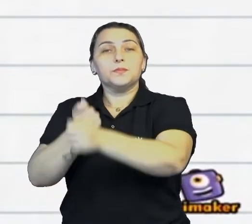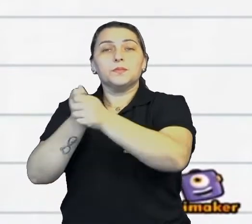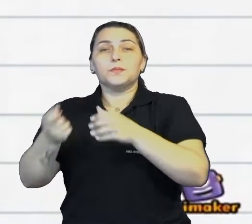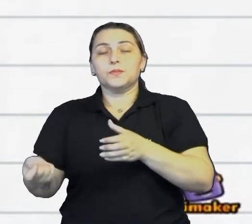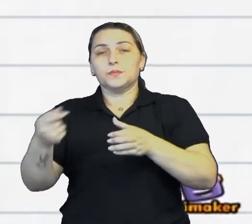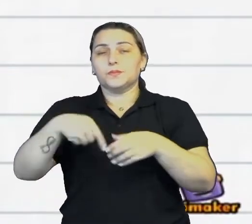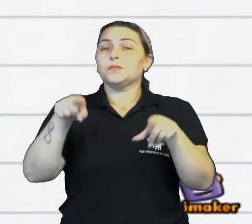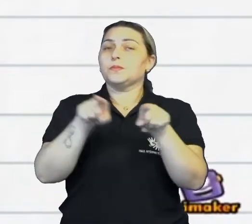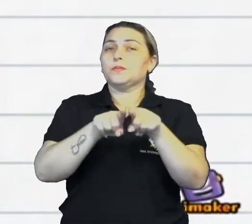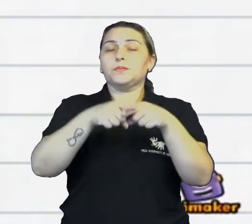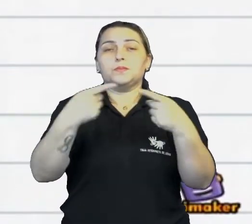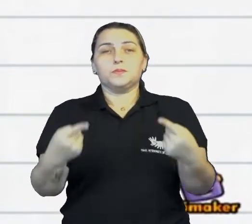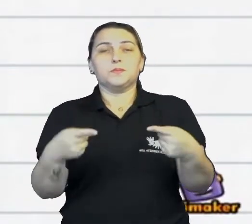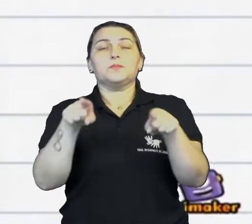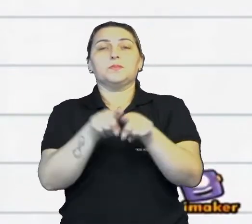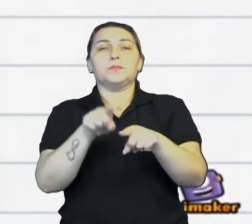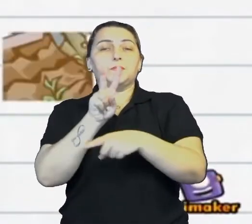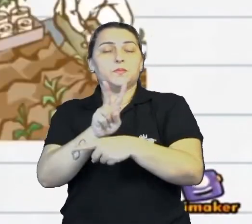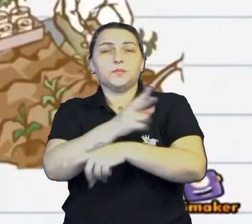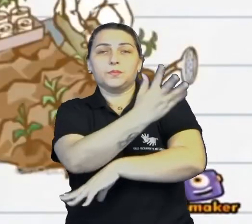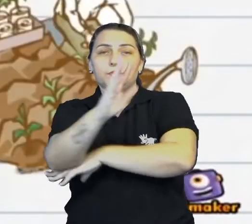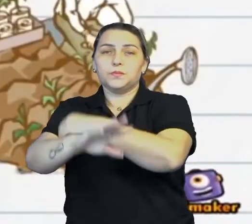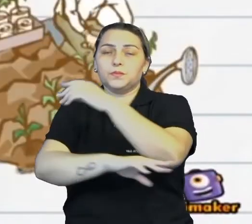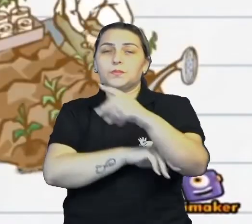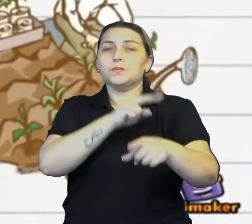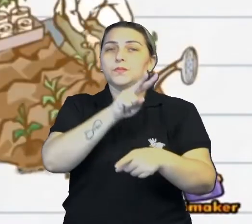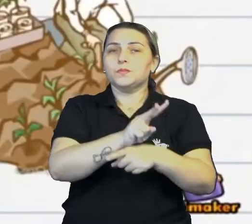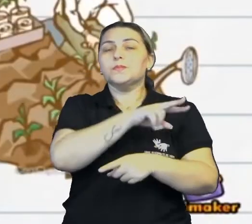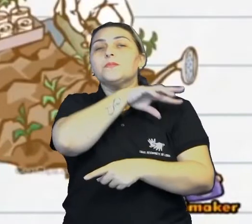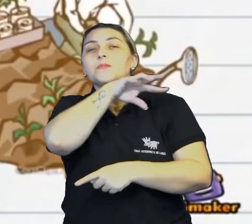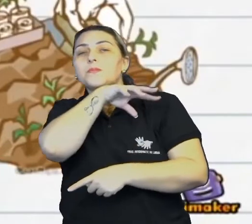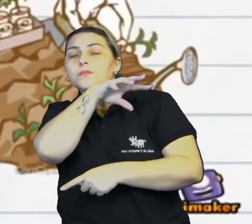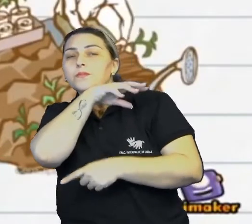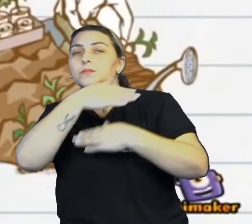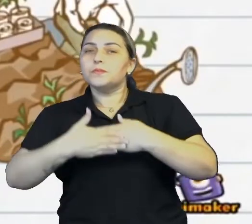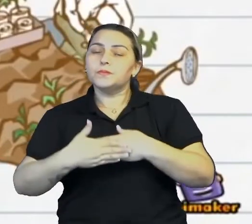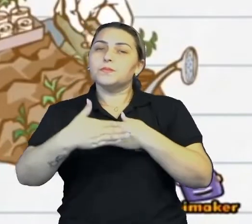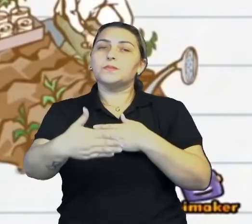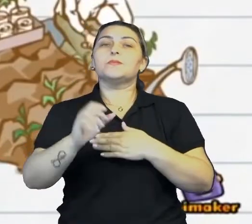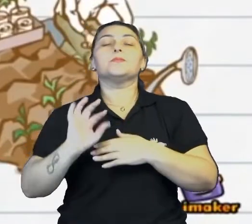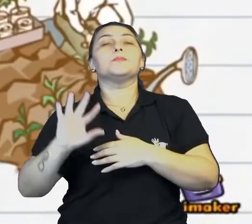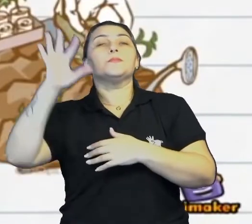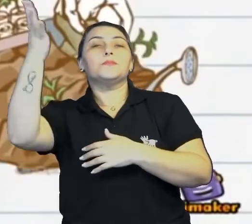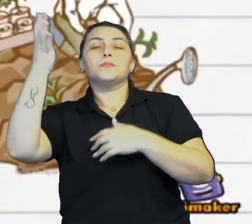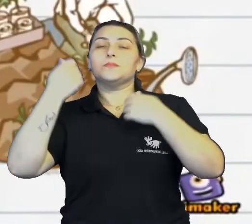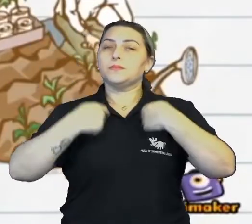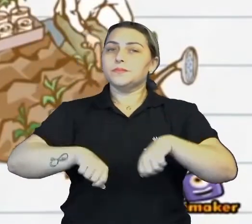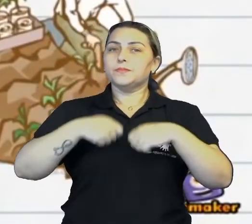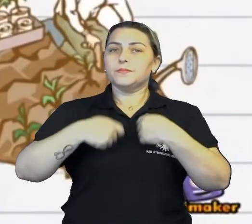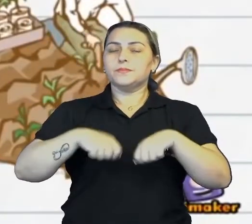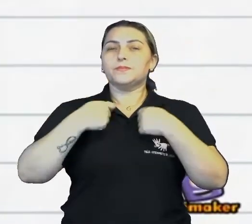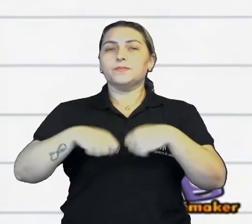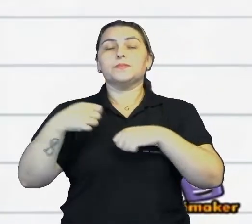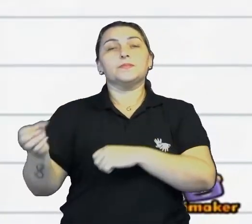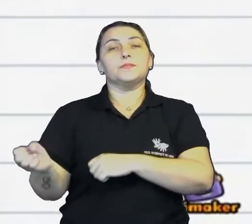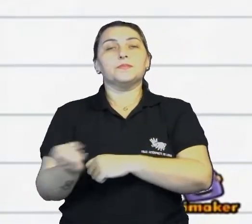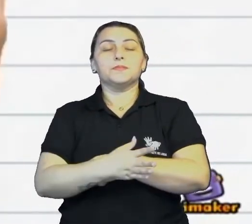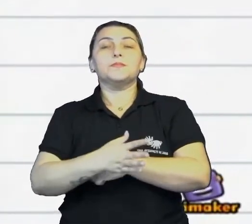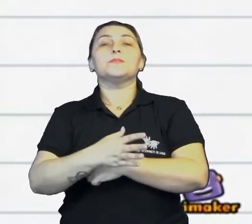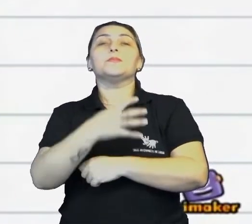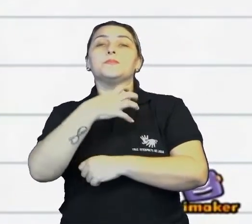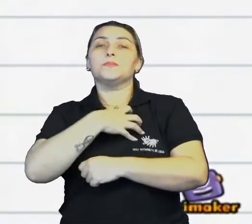frutos, mas também o cultivo de plantas e a criação de animais. A partir daí, surgiu a necessidade de uma nova forma